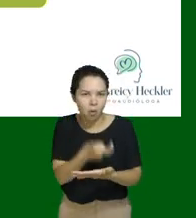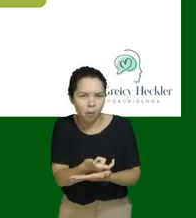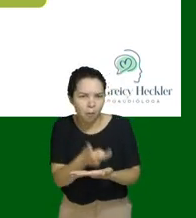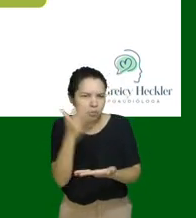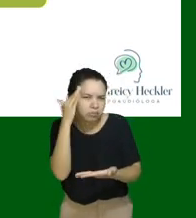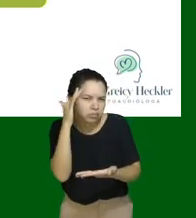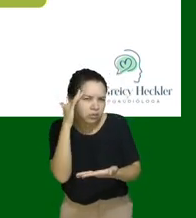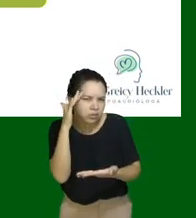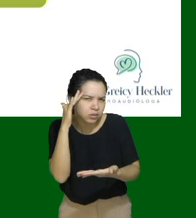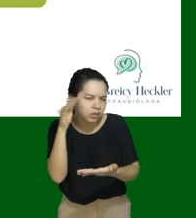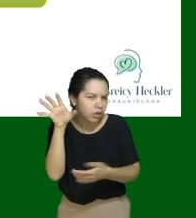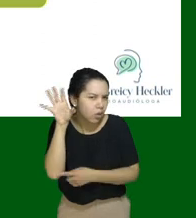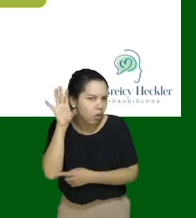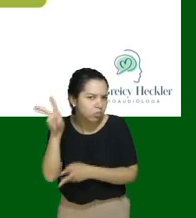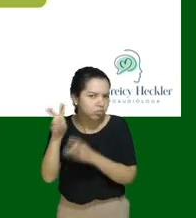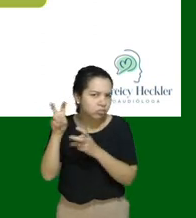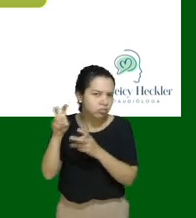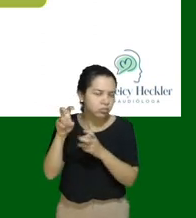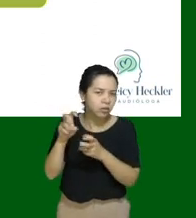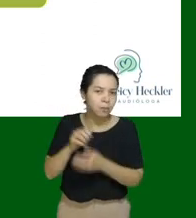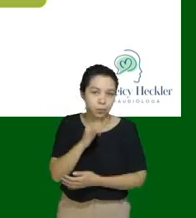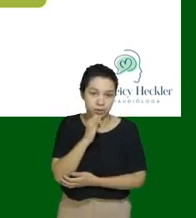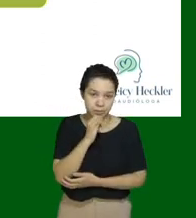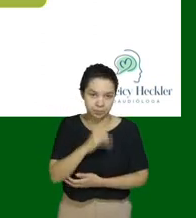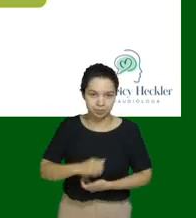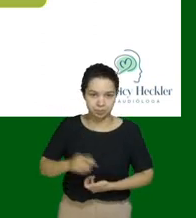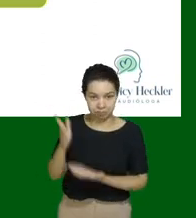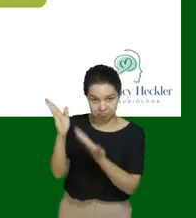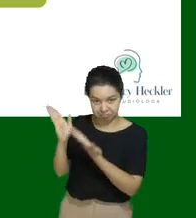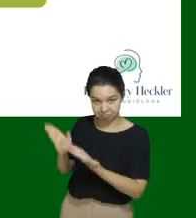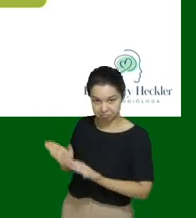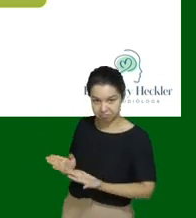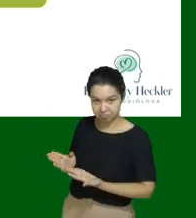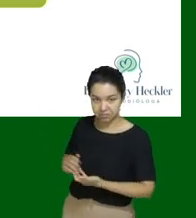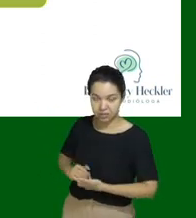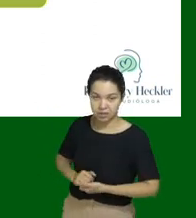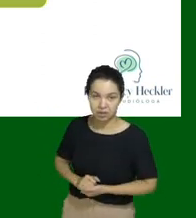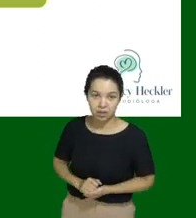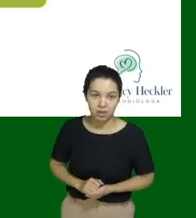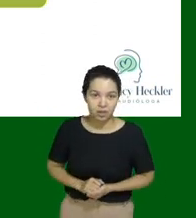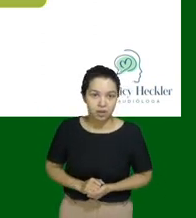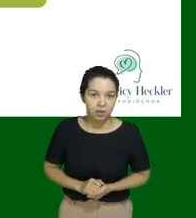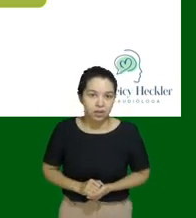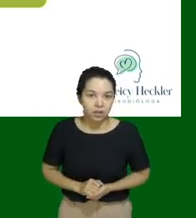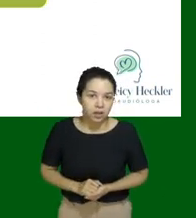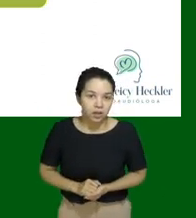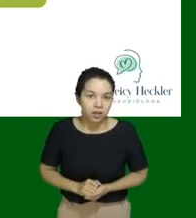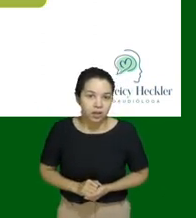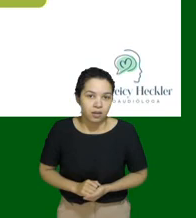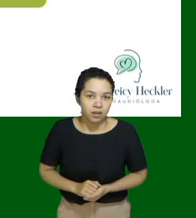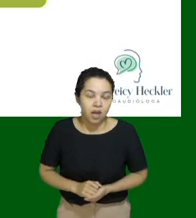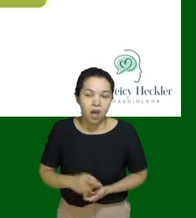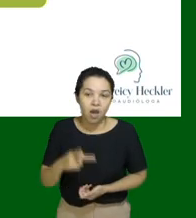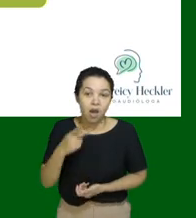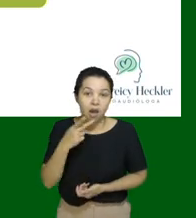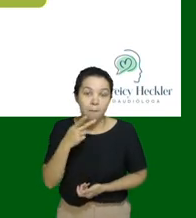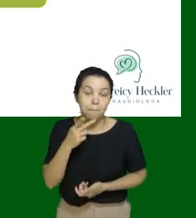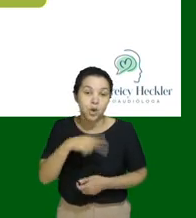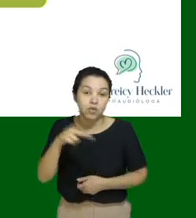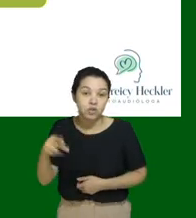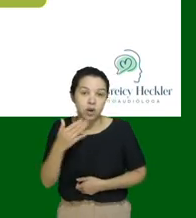conseguir compreender e seguir comandos verbais. Então, eu peço... abram o caderno na